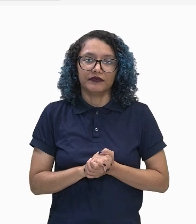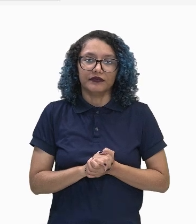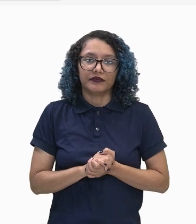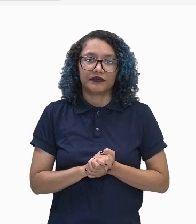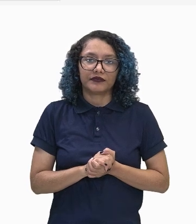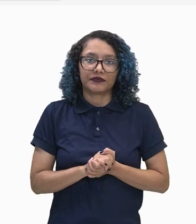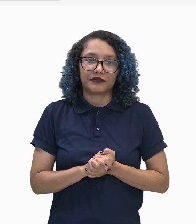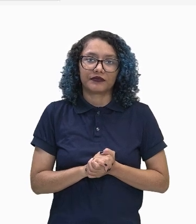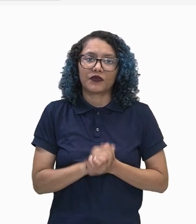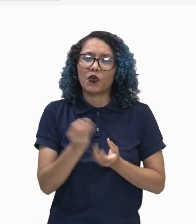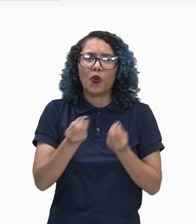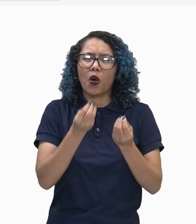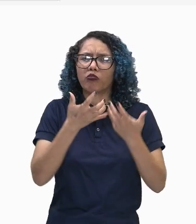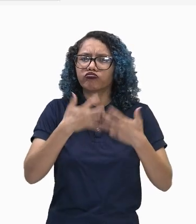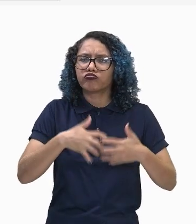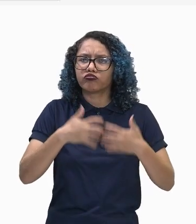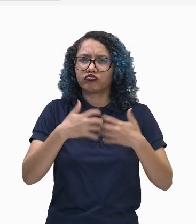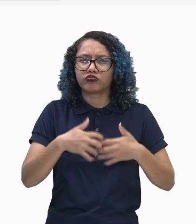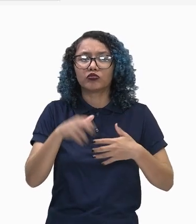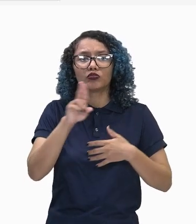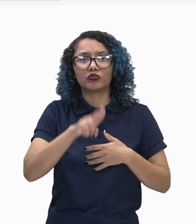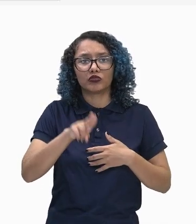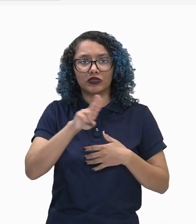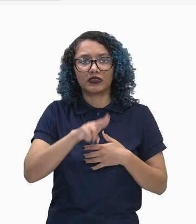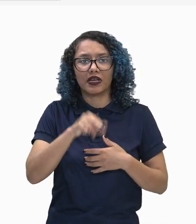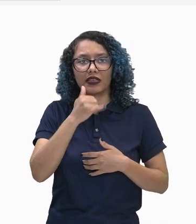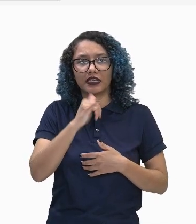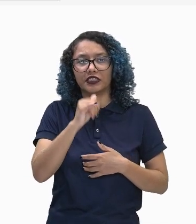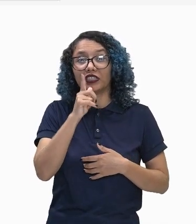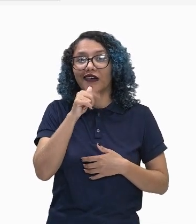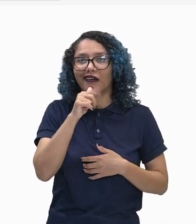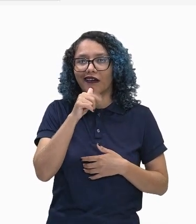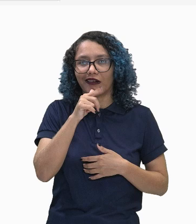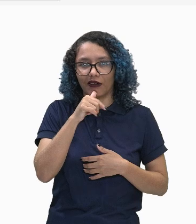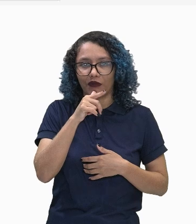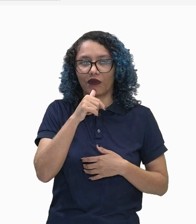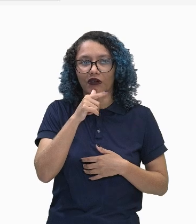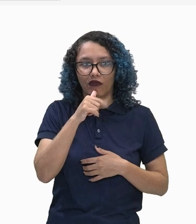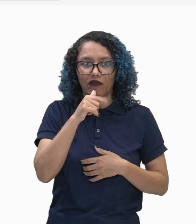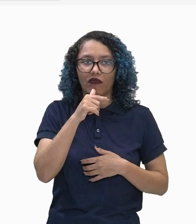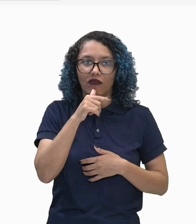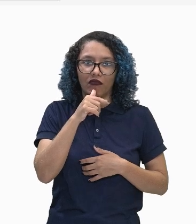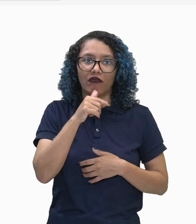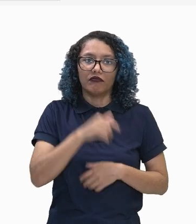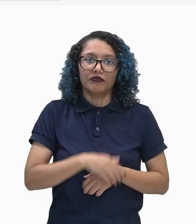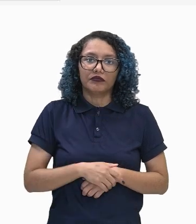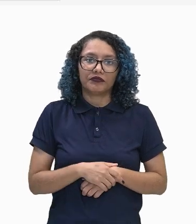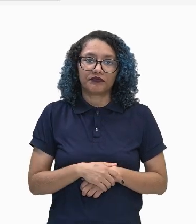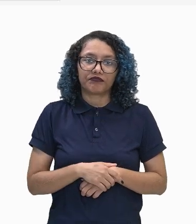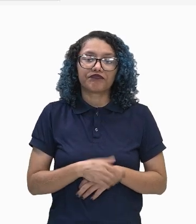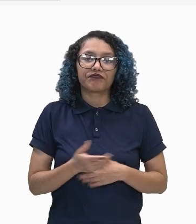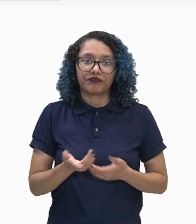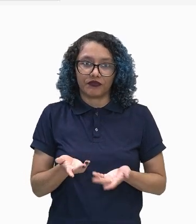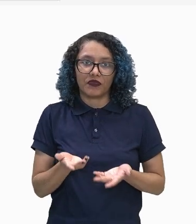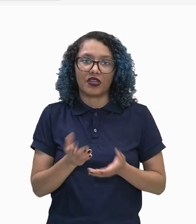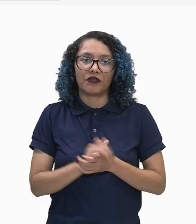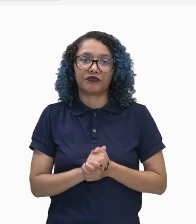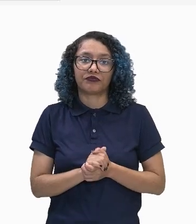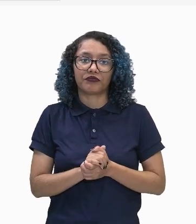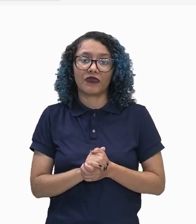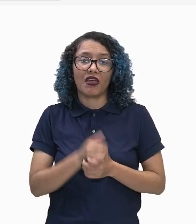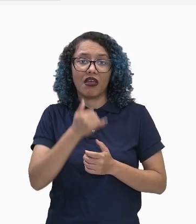a partir da energia hidráulica. A energia hidráulica é a energia